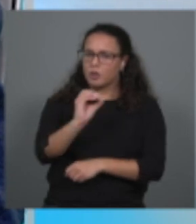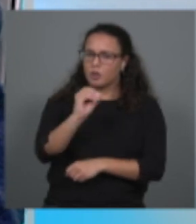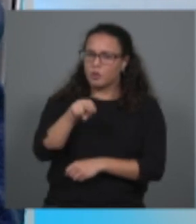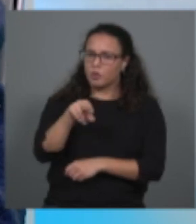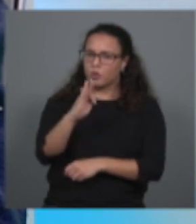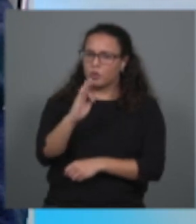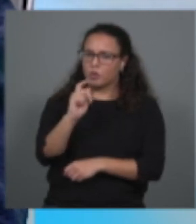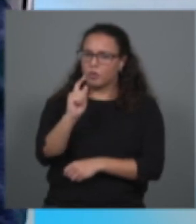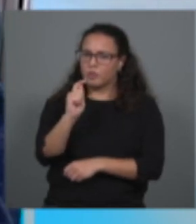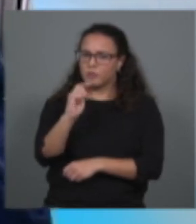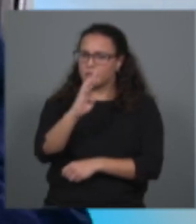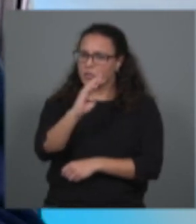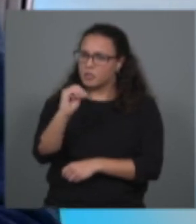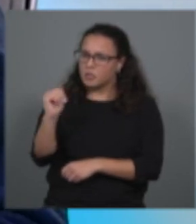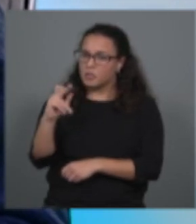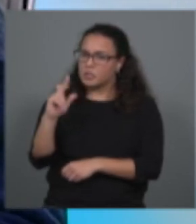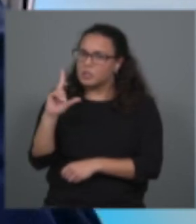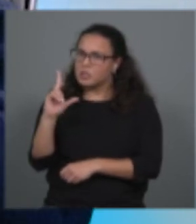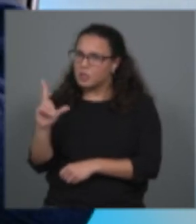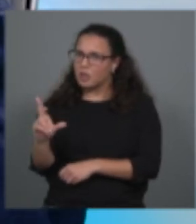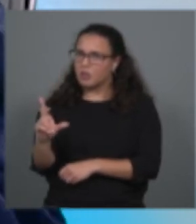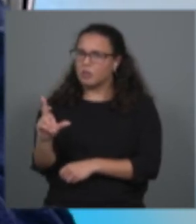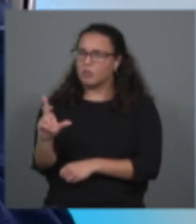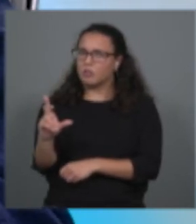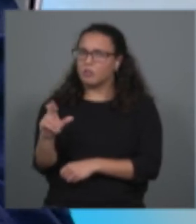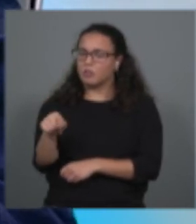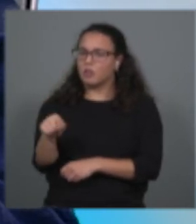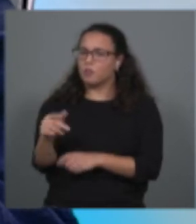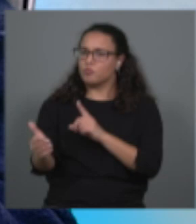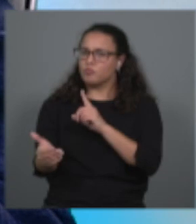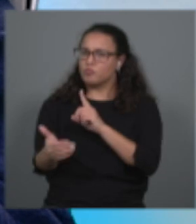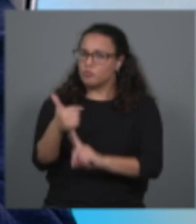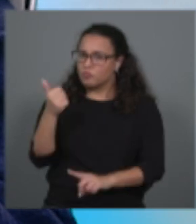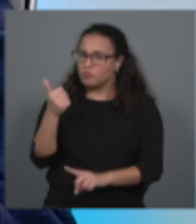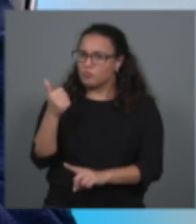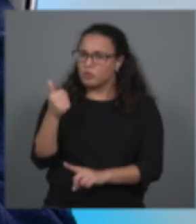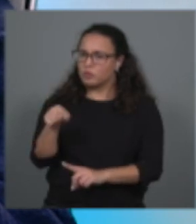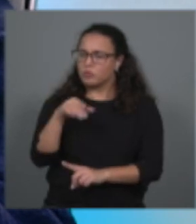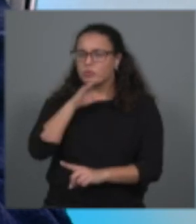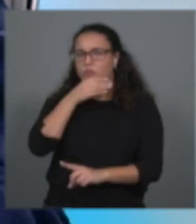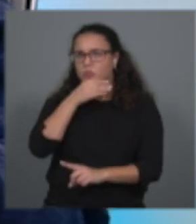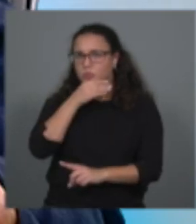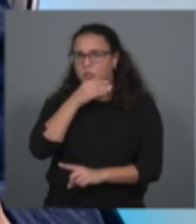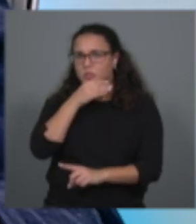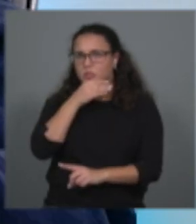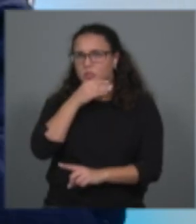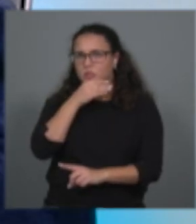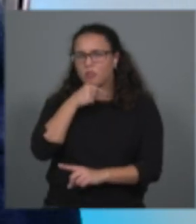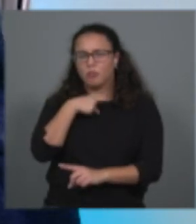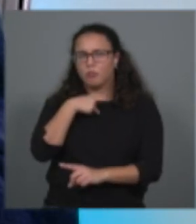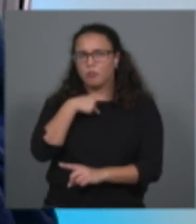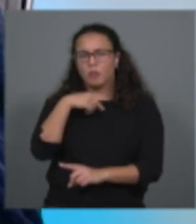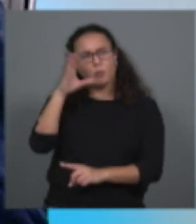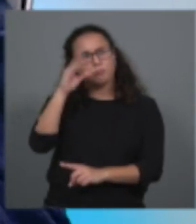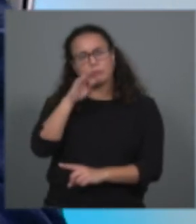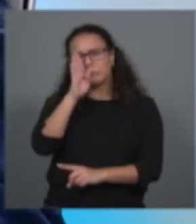meu caro amigo, que uma vez até conseguiu que a autoridade, não sei se da Câmara, se da